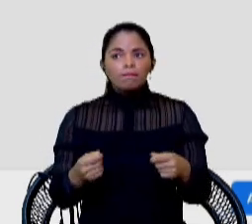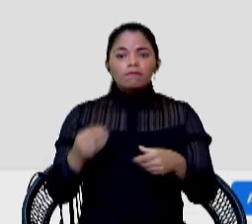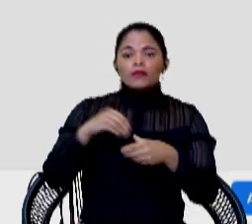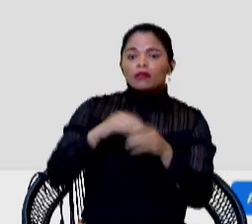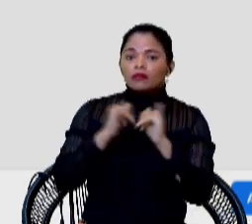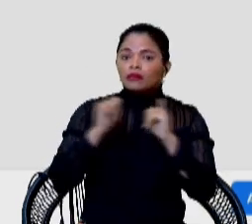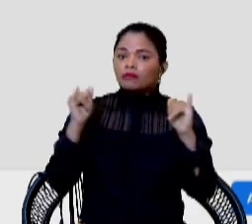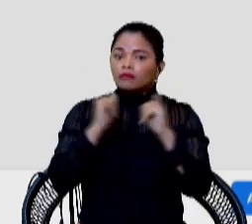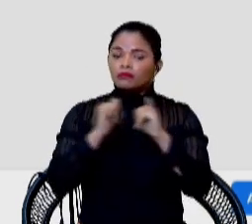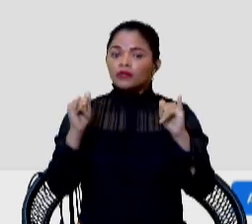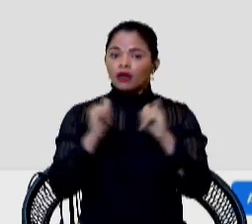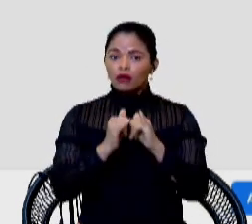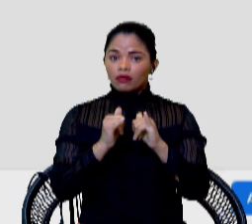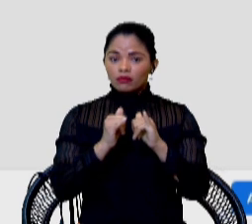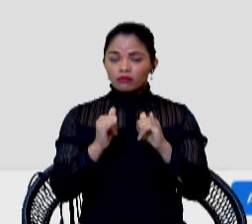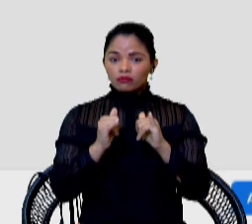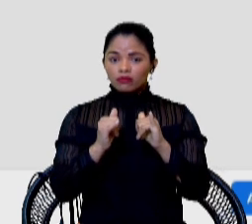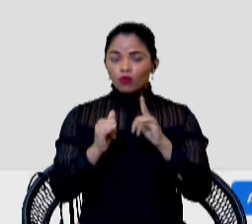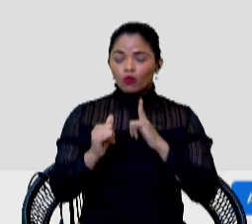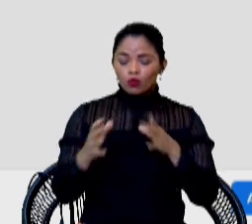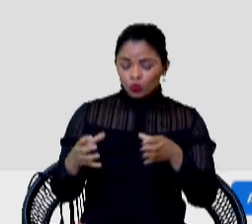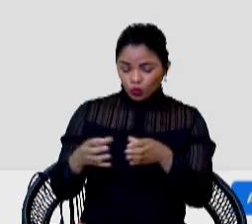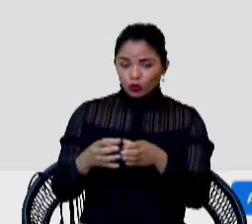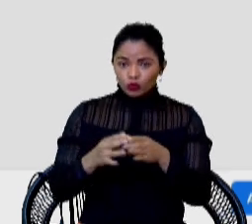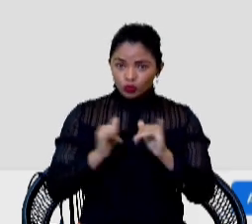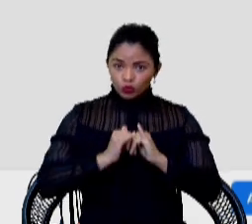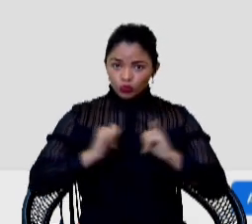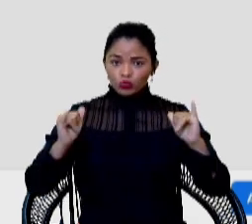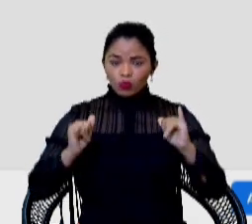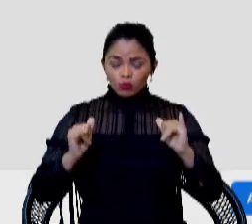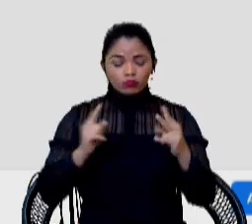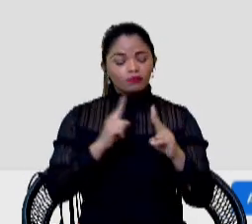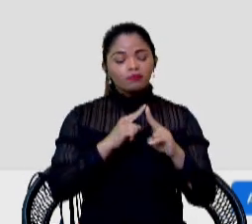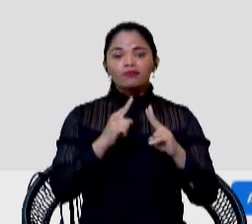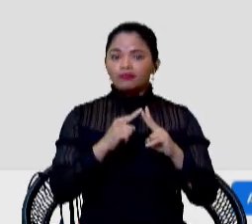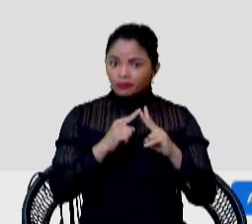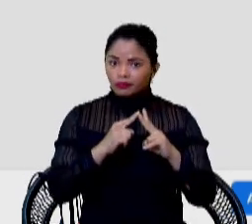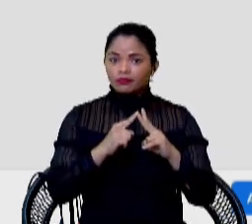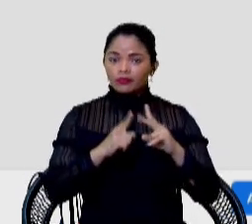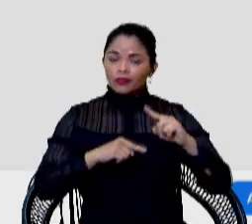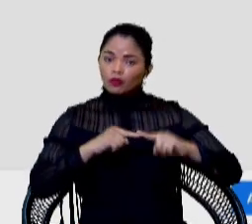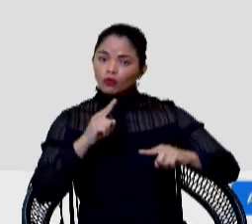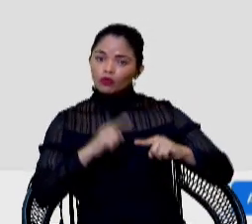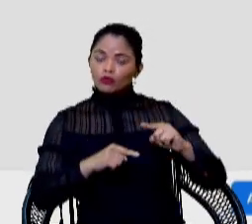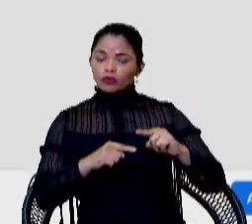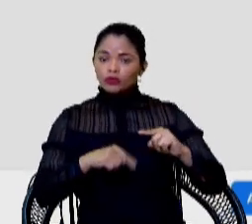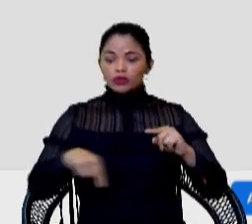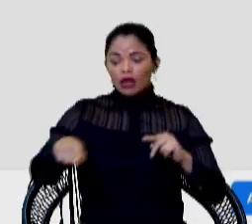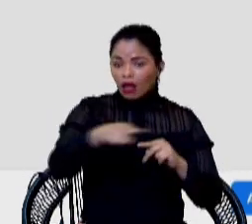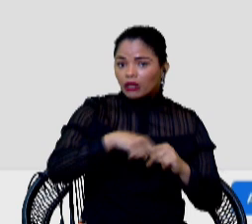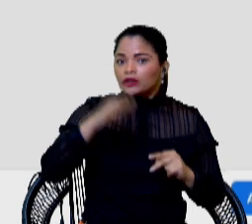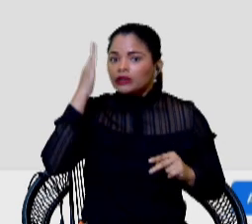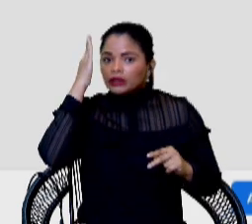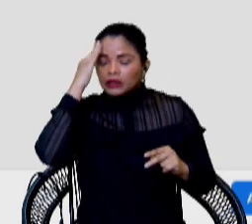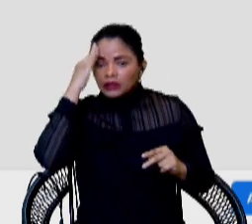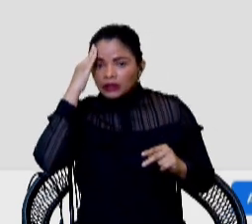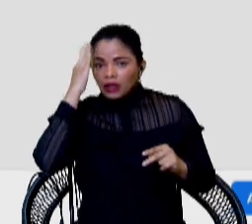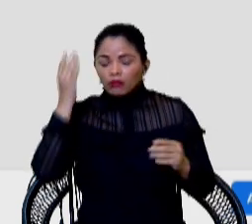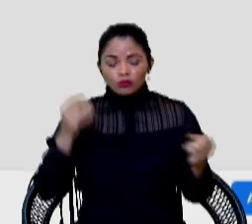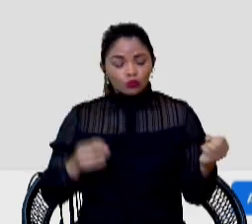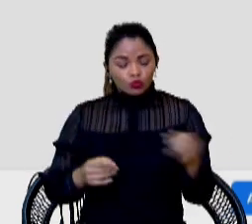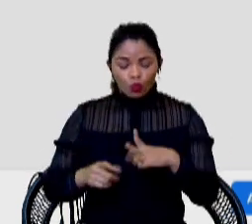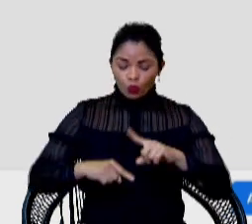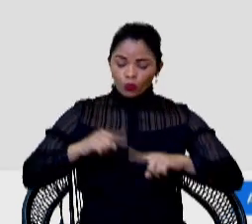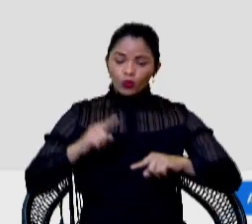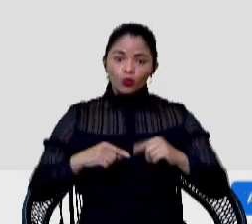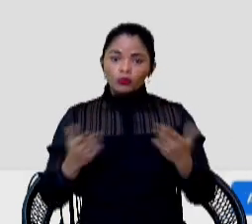de alcance ou de tráfego, o meu conjunto de anúncios, eu quero falar de dois produtos específicos que eu quero que as pessoas saibam, que são novos. Mas eu não sei